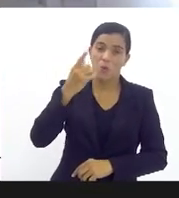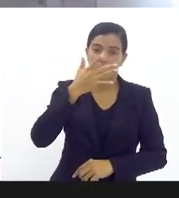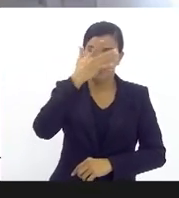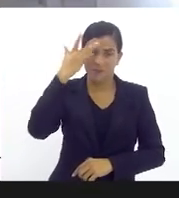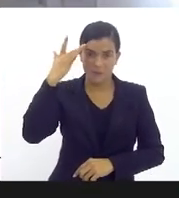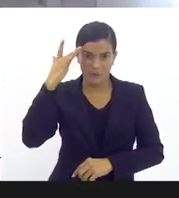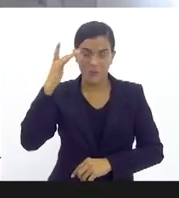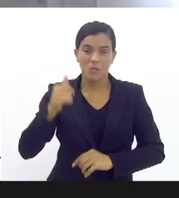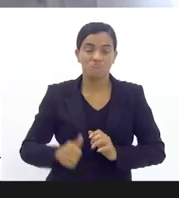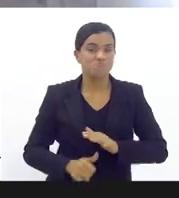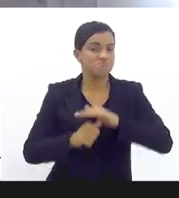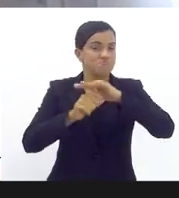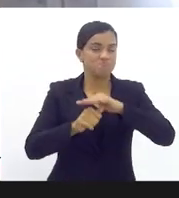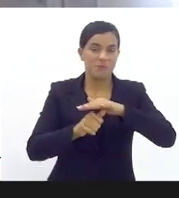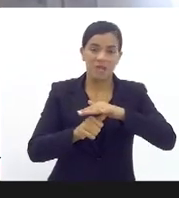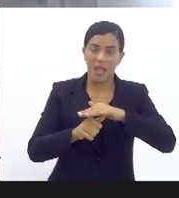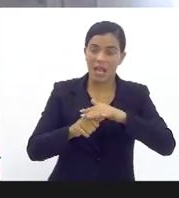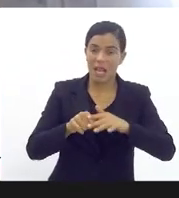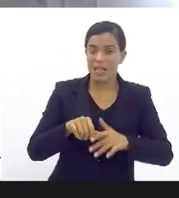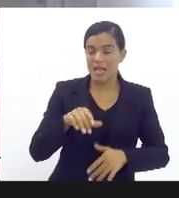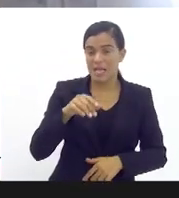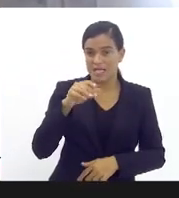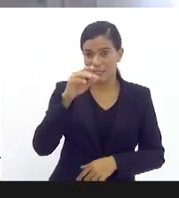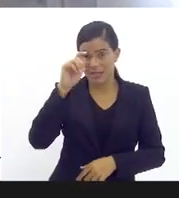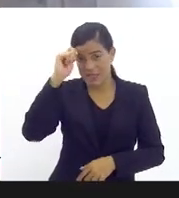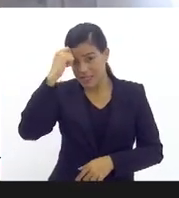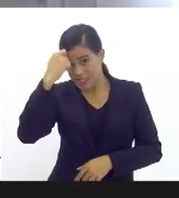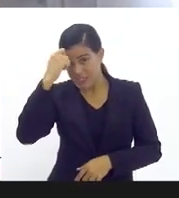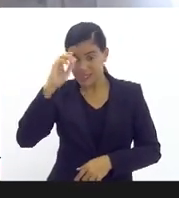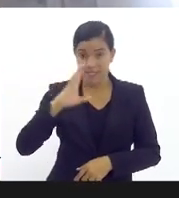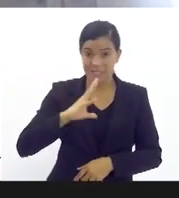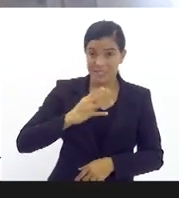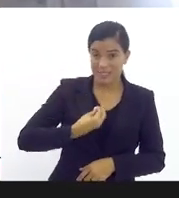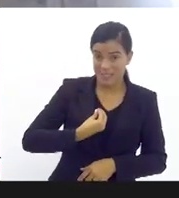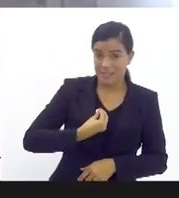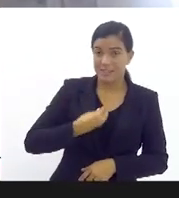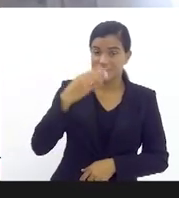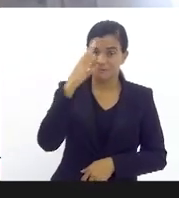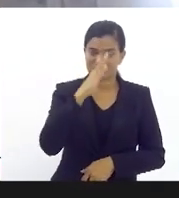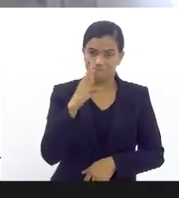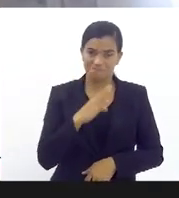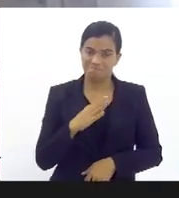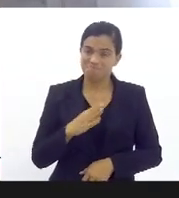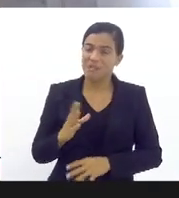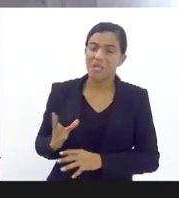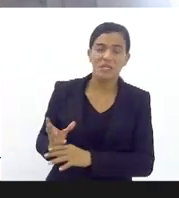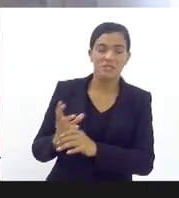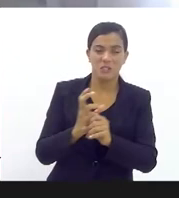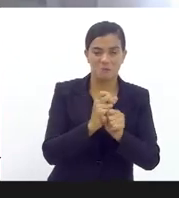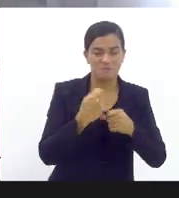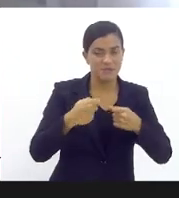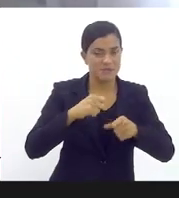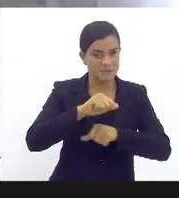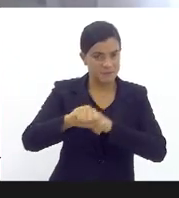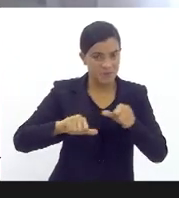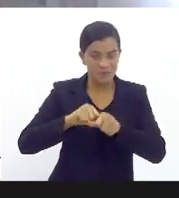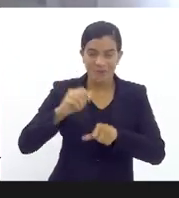altas lideranças do Brasil, negras e trans, e esse número ele precisa mudar urgentemente,